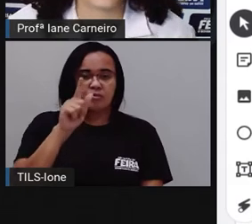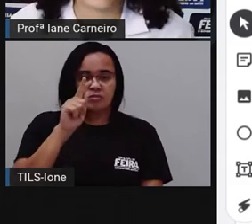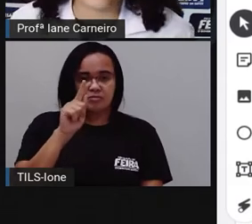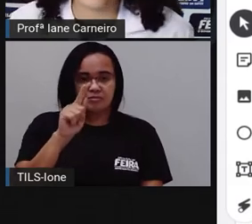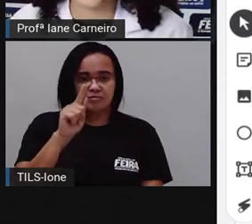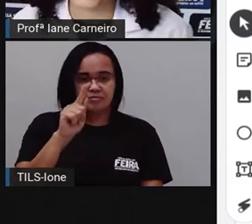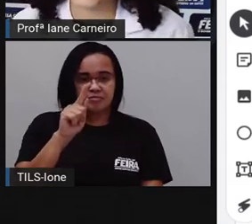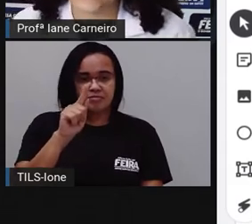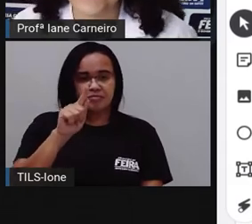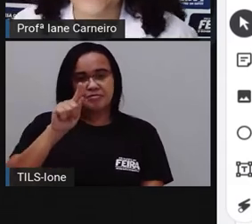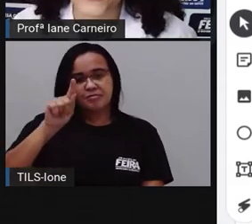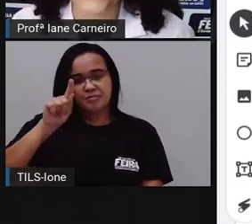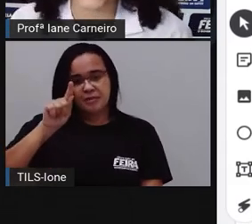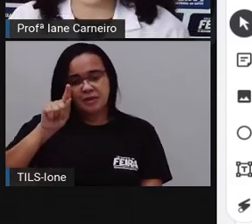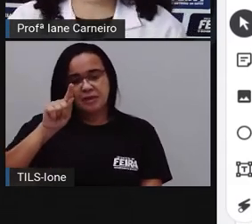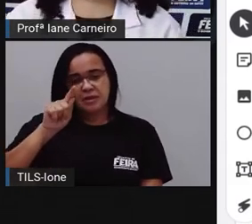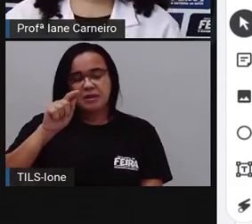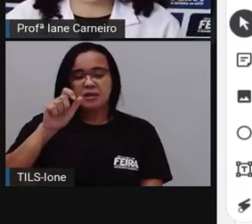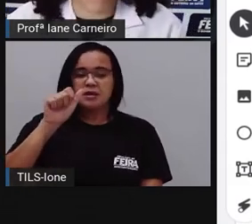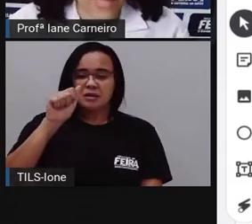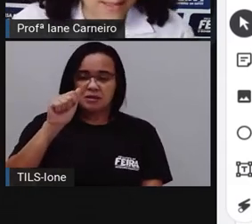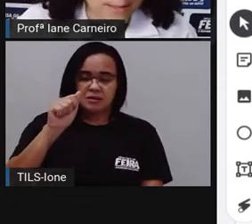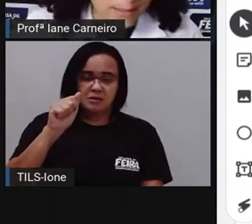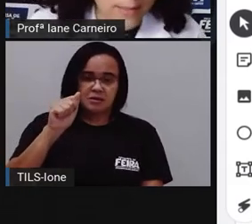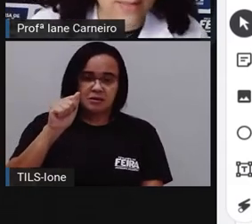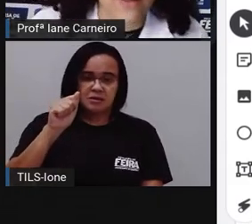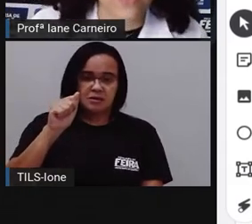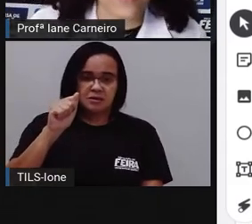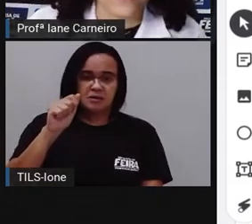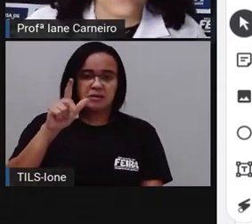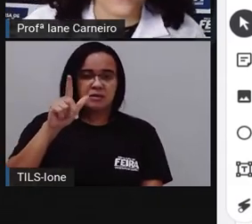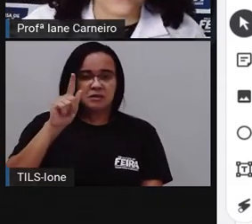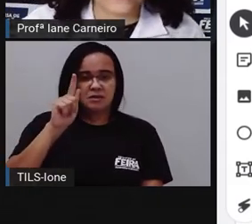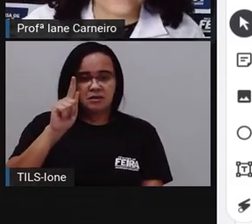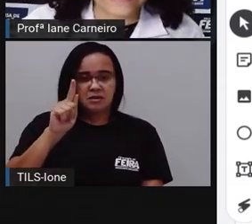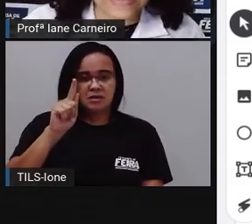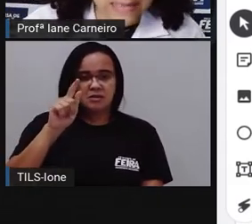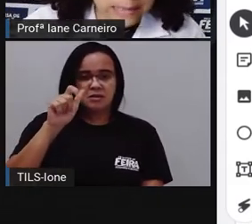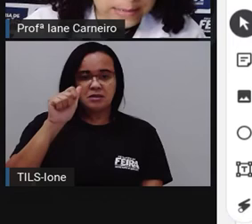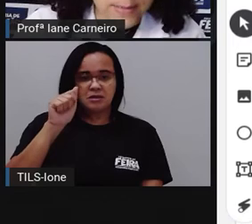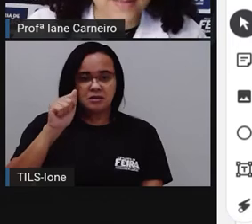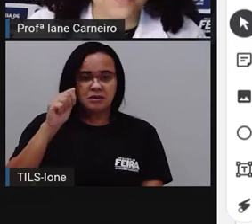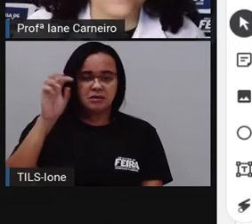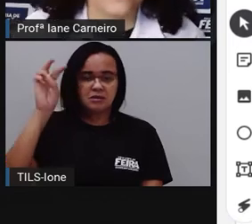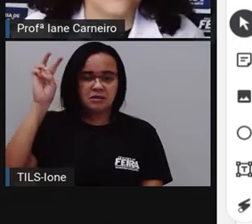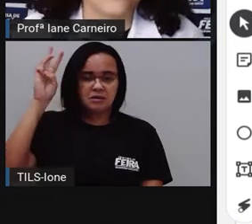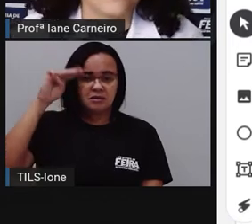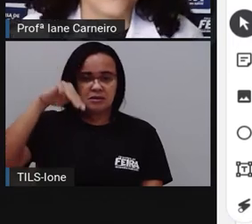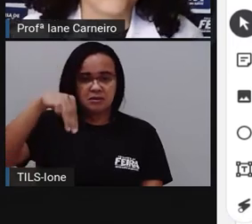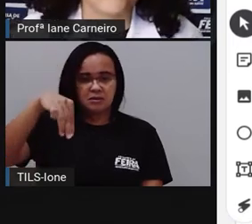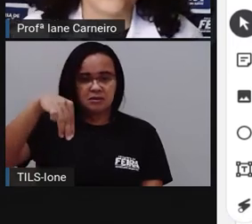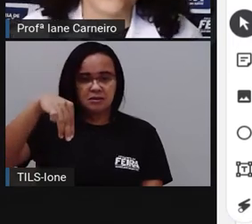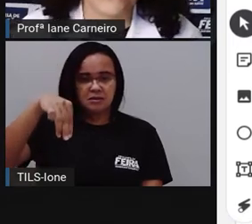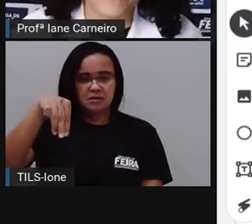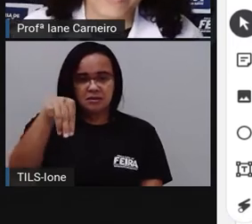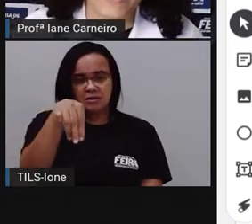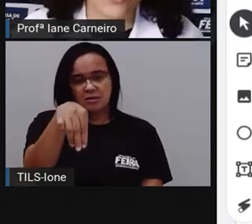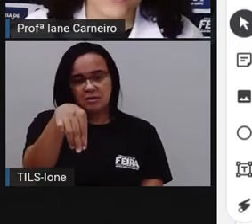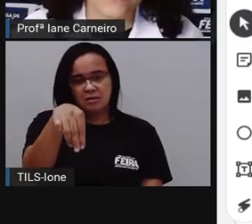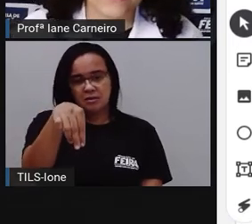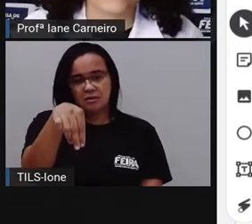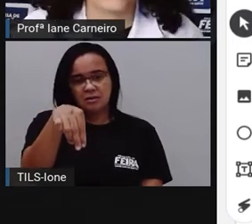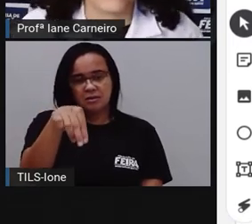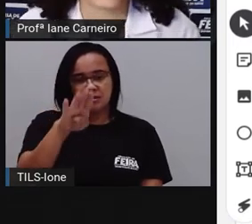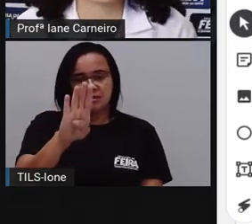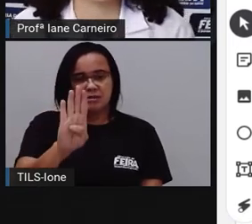Vamos, porque gato a gente já escreve bastante, né? Vamos escrever gambá. Ó, gan. Som do me,